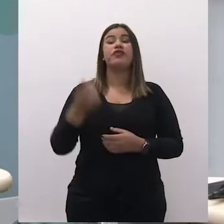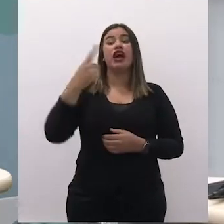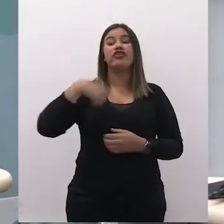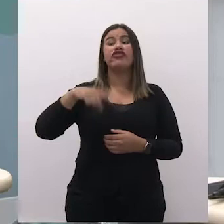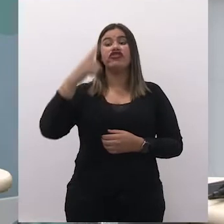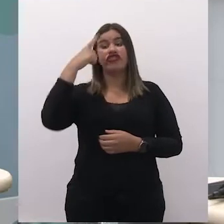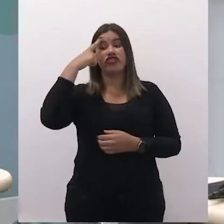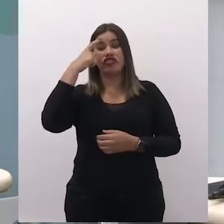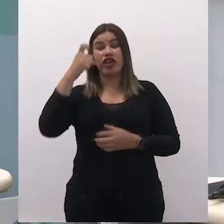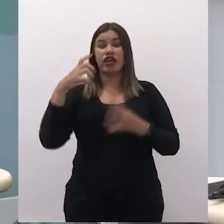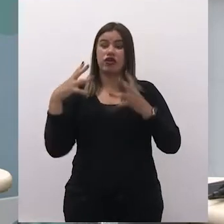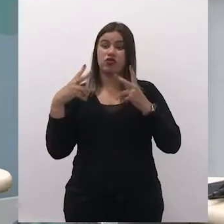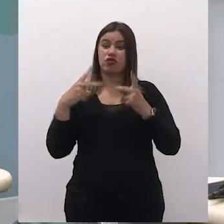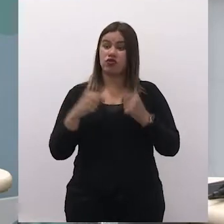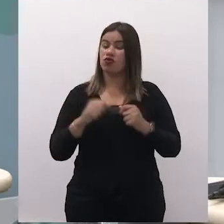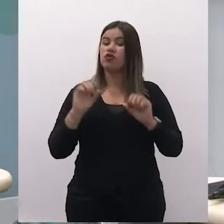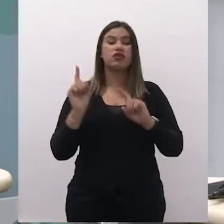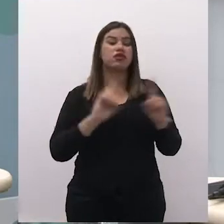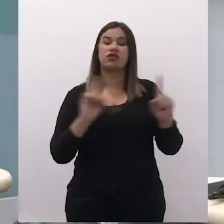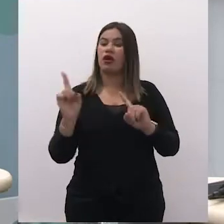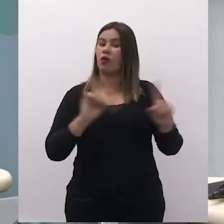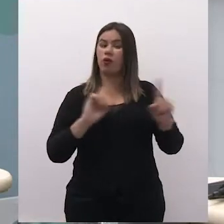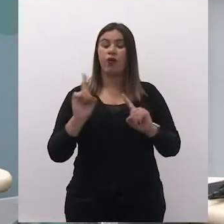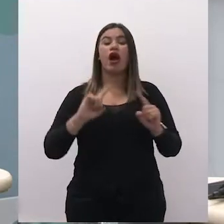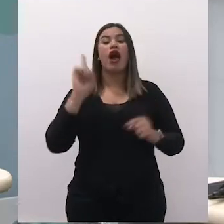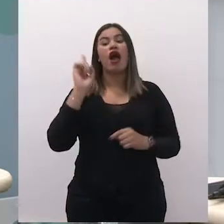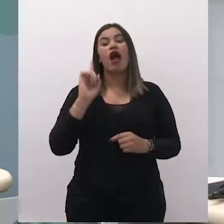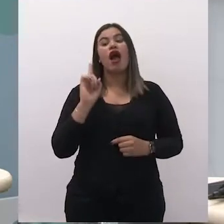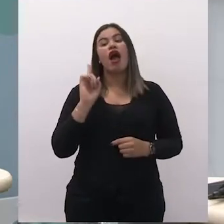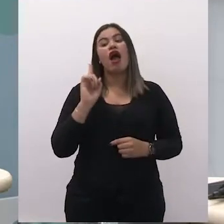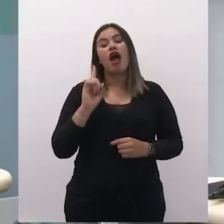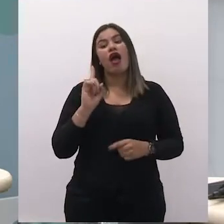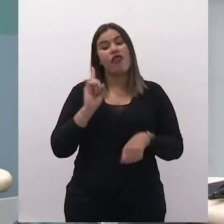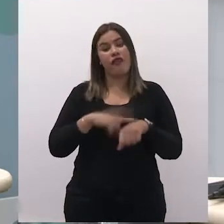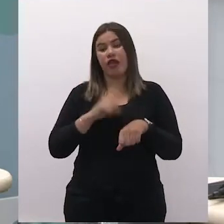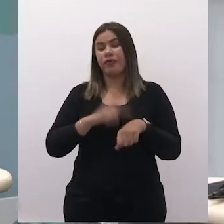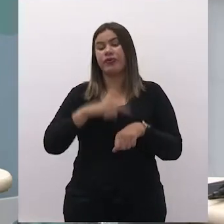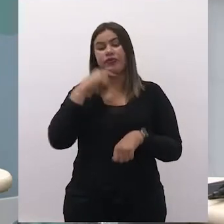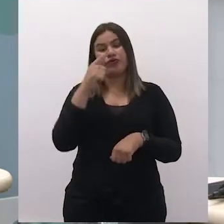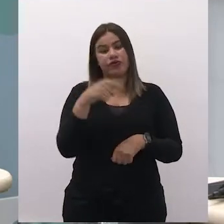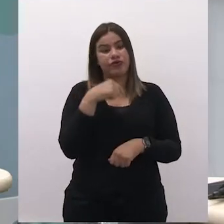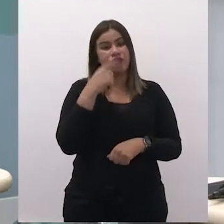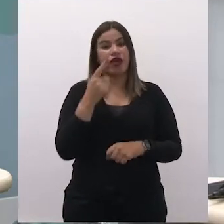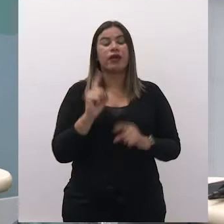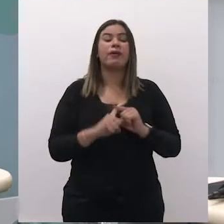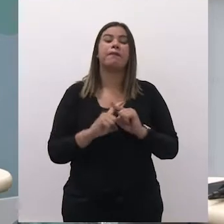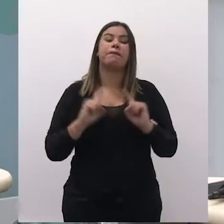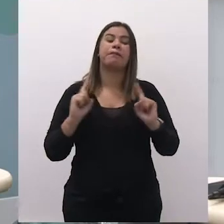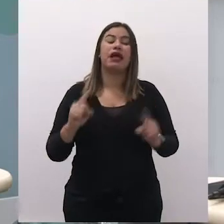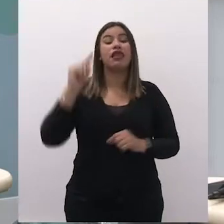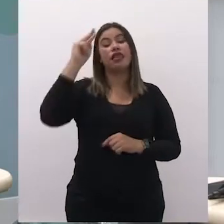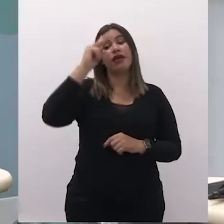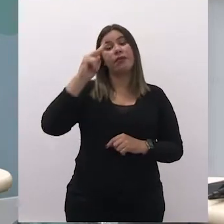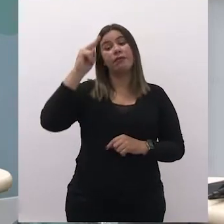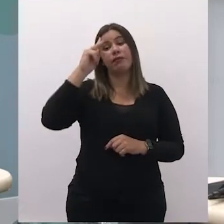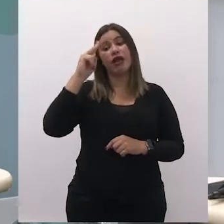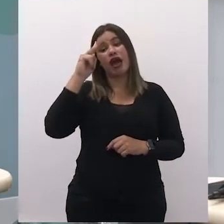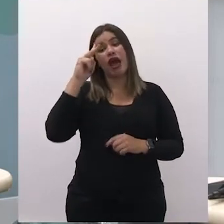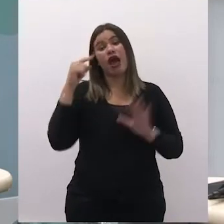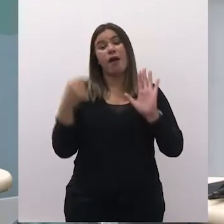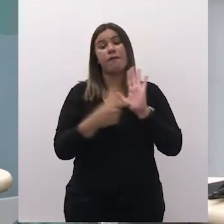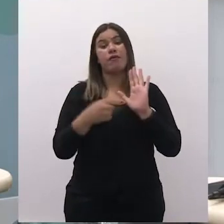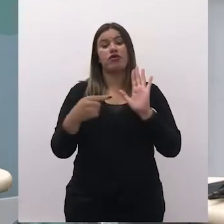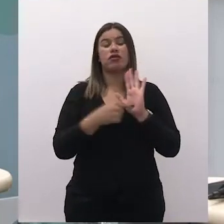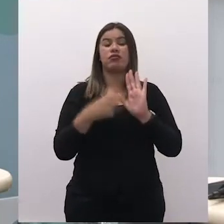conceito integral, inteiro, até porque a gente nem tem tempo para isso, mas relembrar alguns